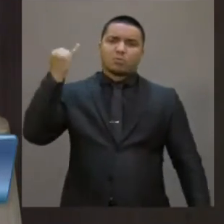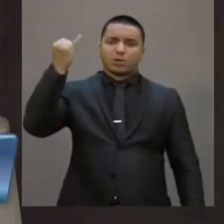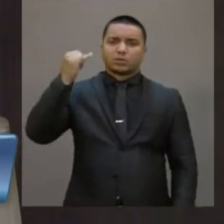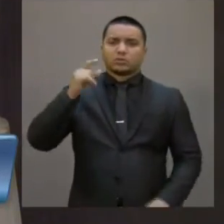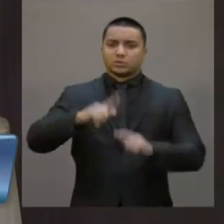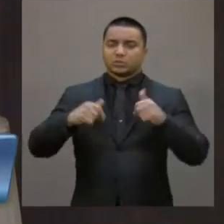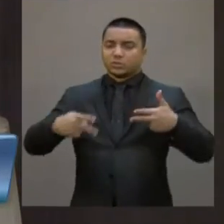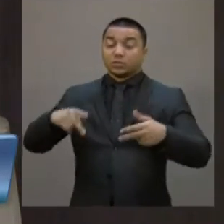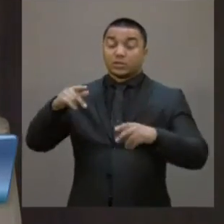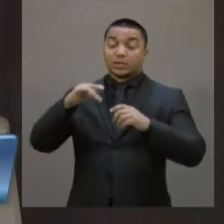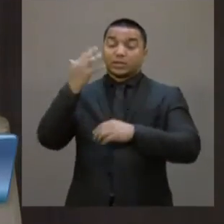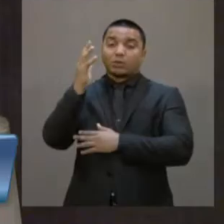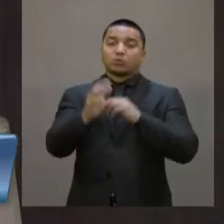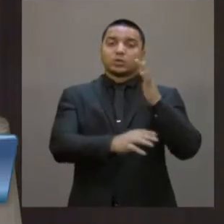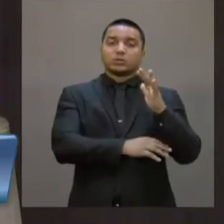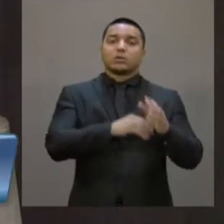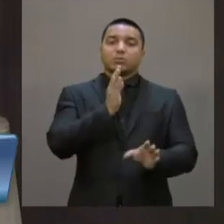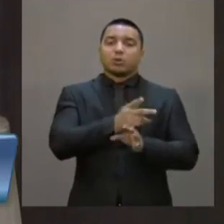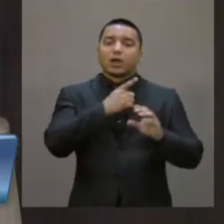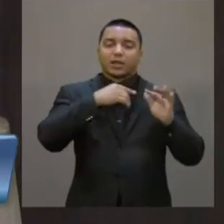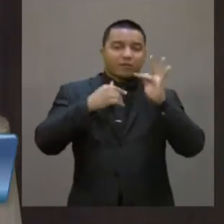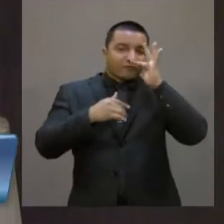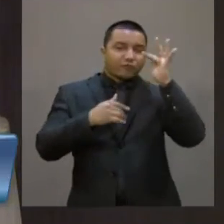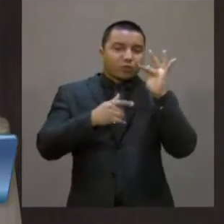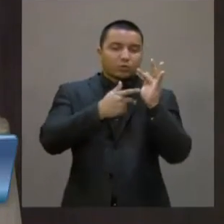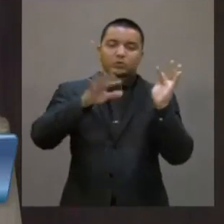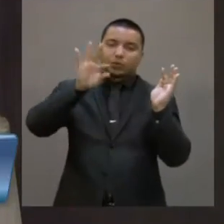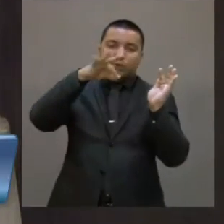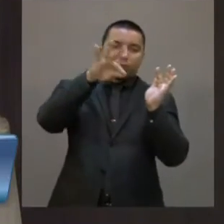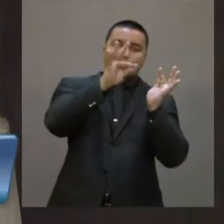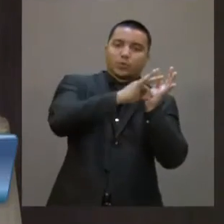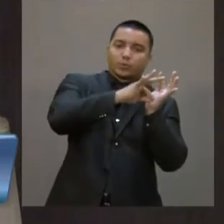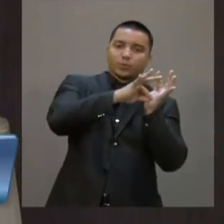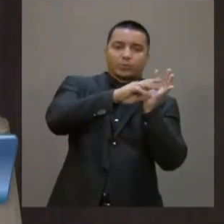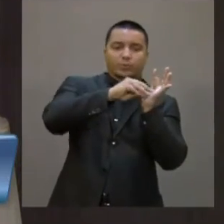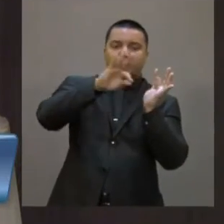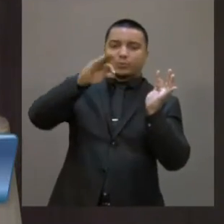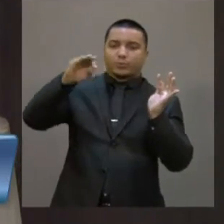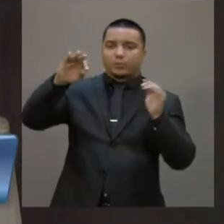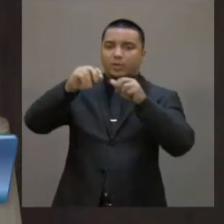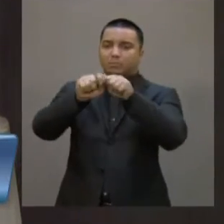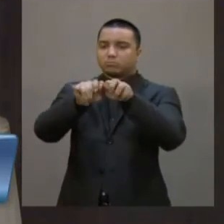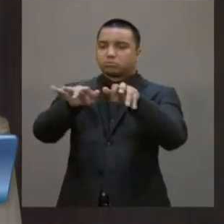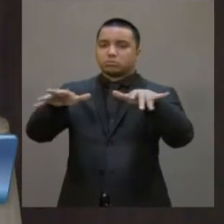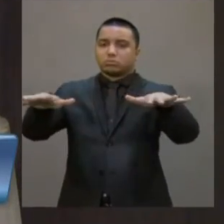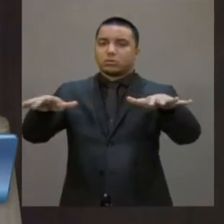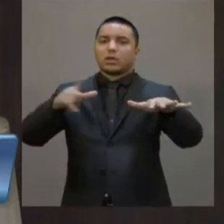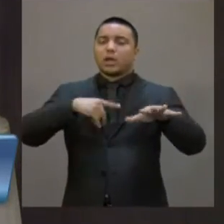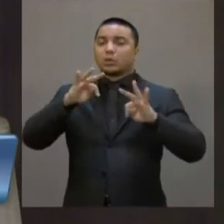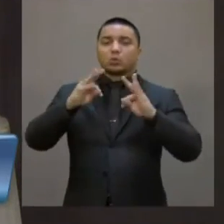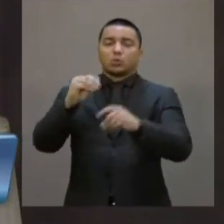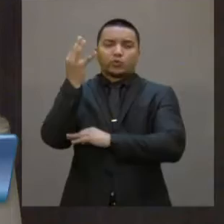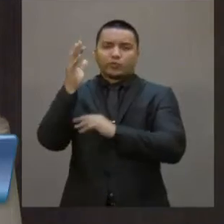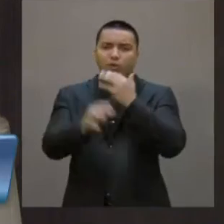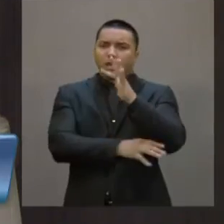para a natureza, porque ela poliniza, ela permite que o bosque, a floresta,